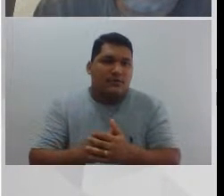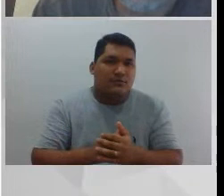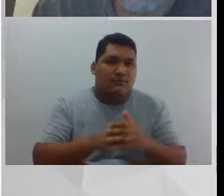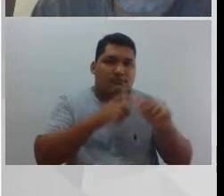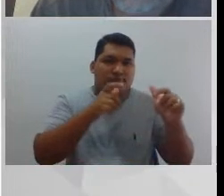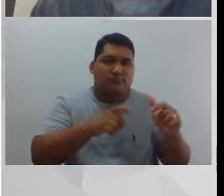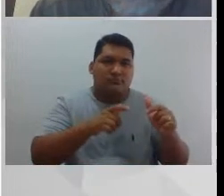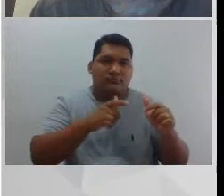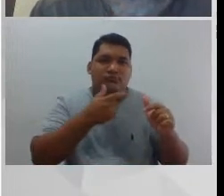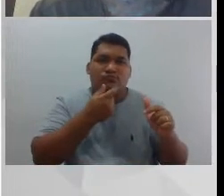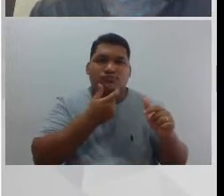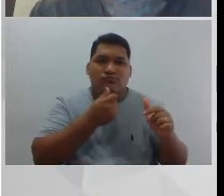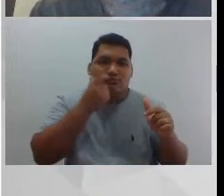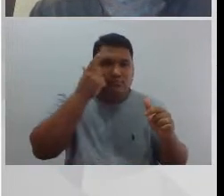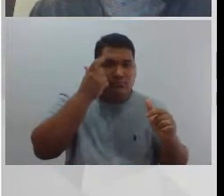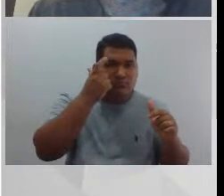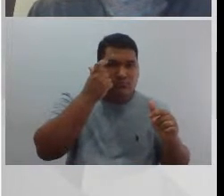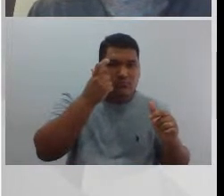Ramon